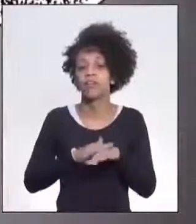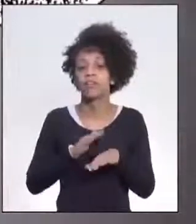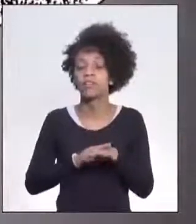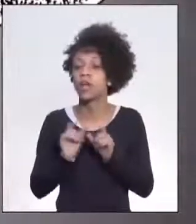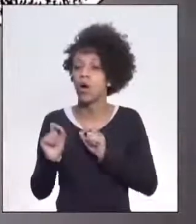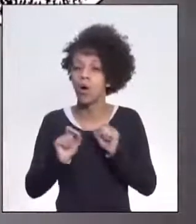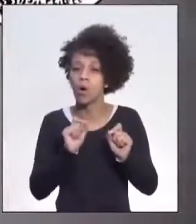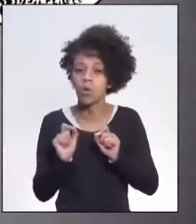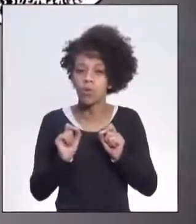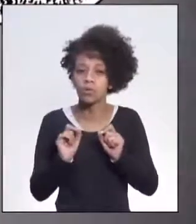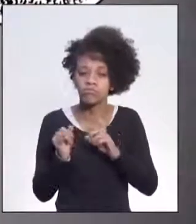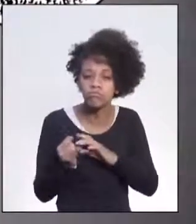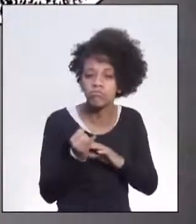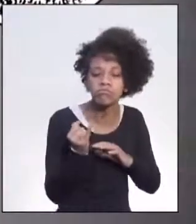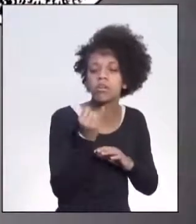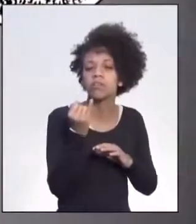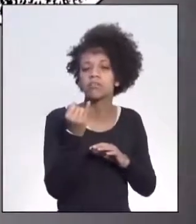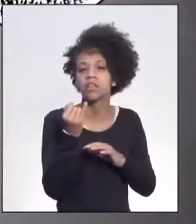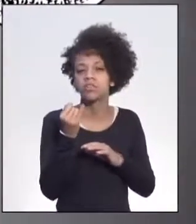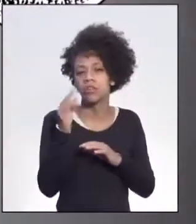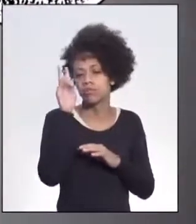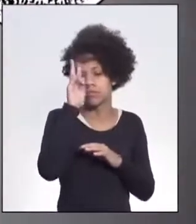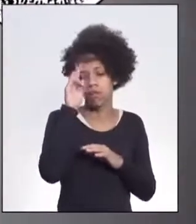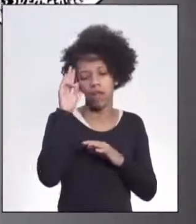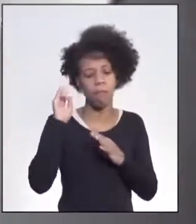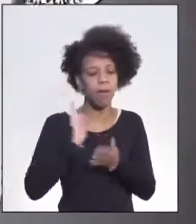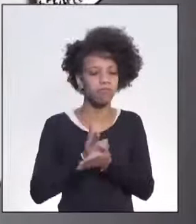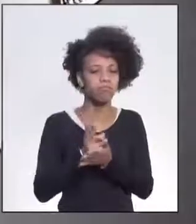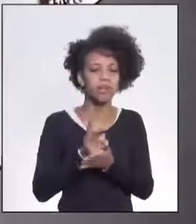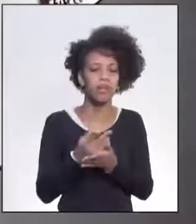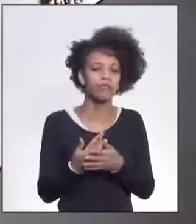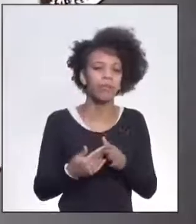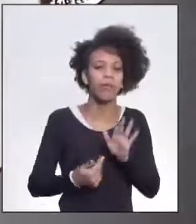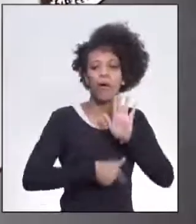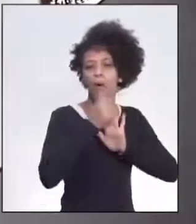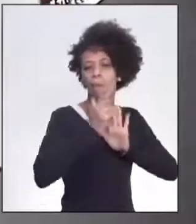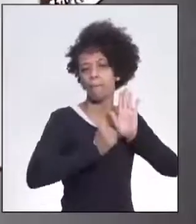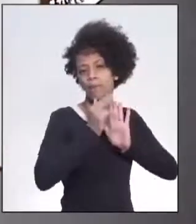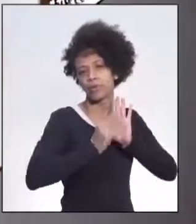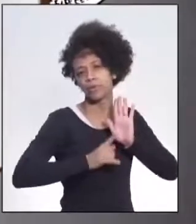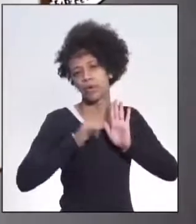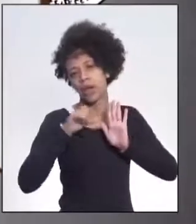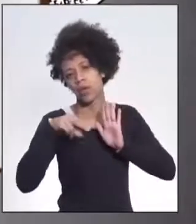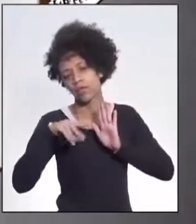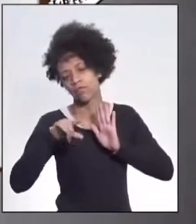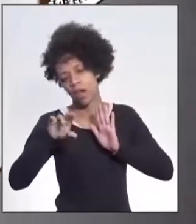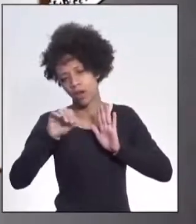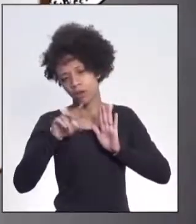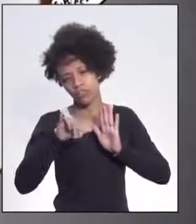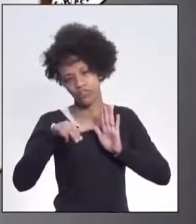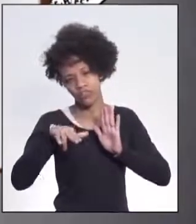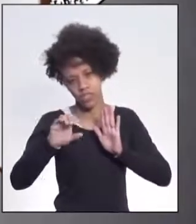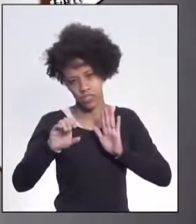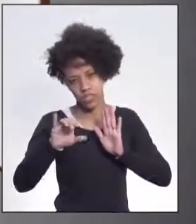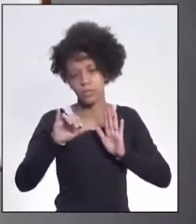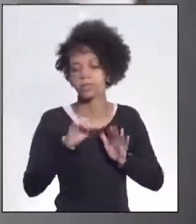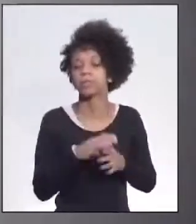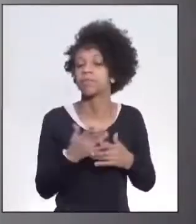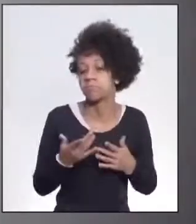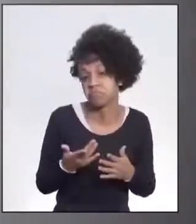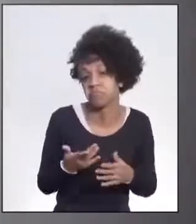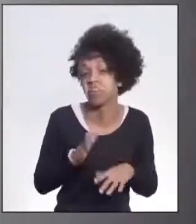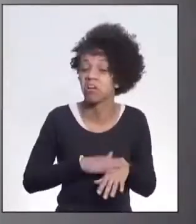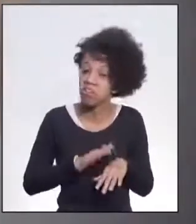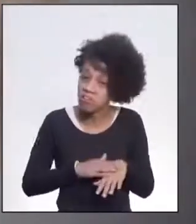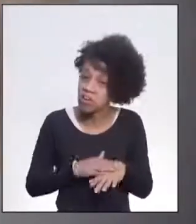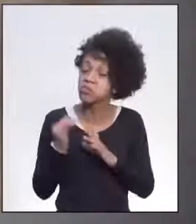você será lembrado e imortalizado pela história, tipo um Leonardo da Vinci. Pois bem, vamos supor que você faça tal coisa